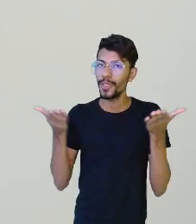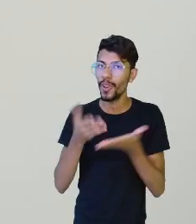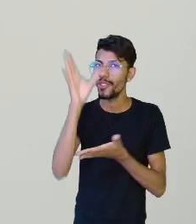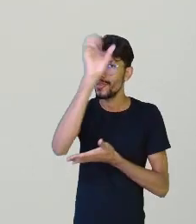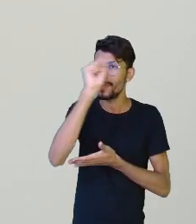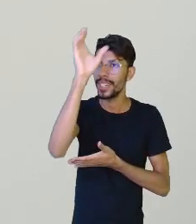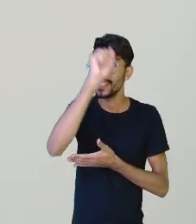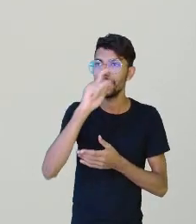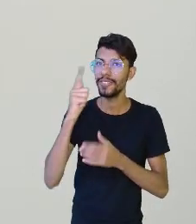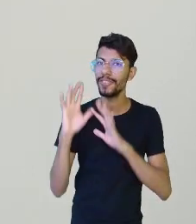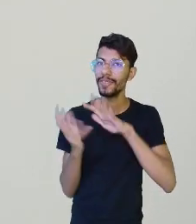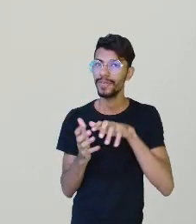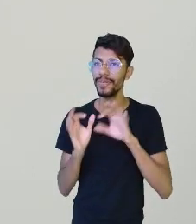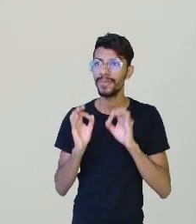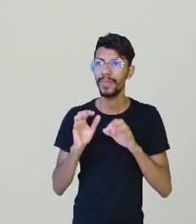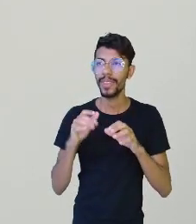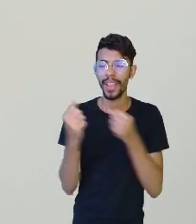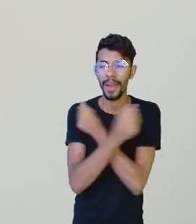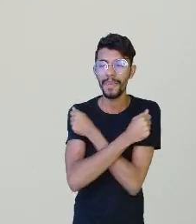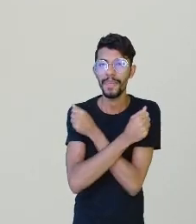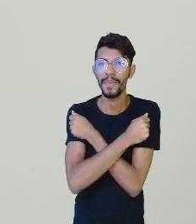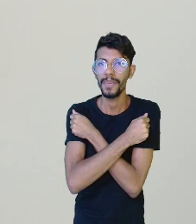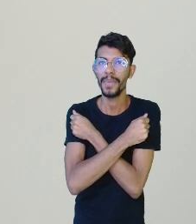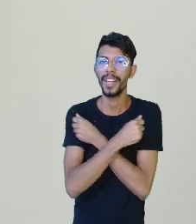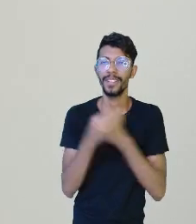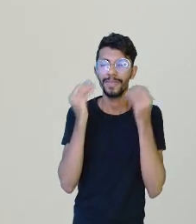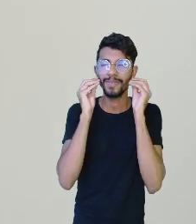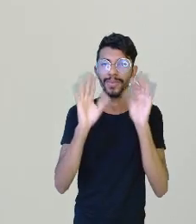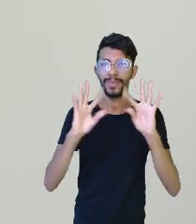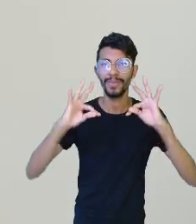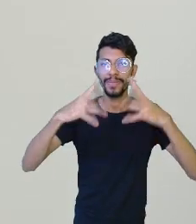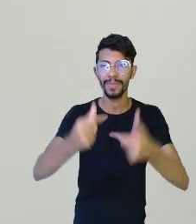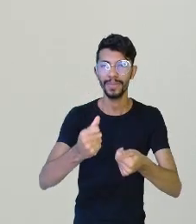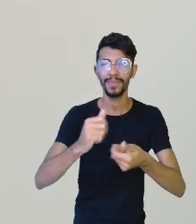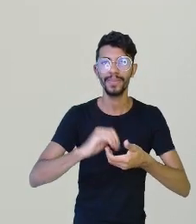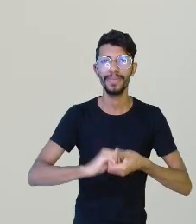aula de geografia, tá certo? Forte abraço, um grande beijo a todos.